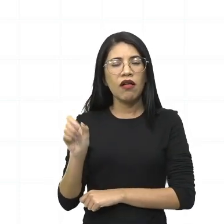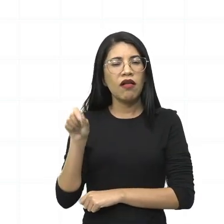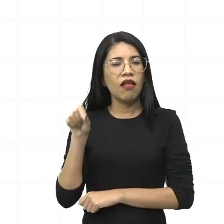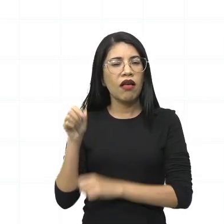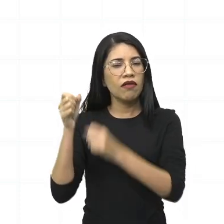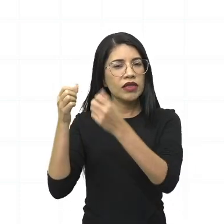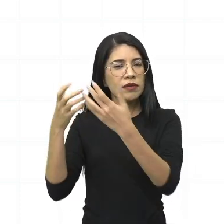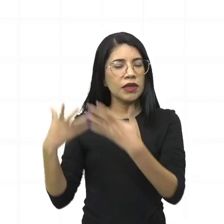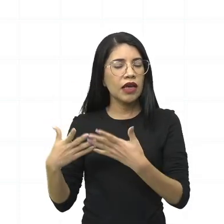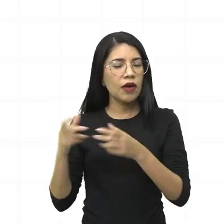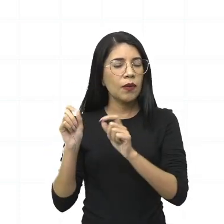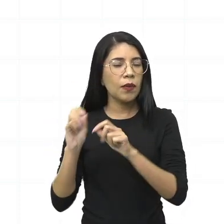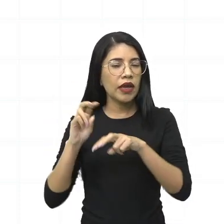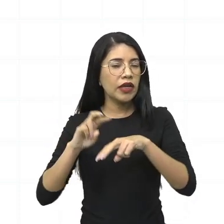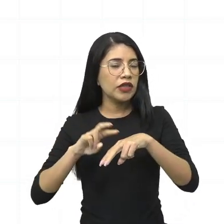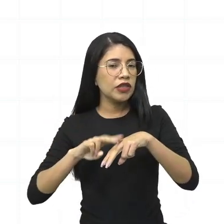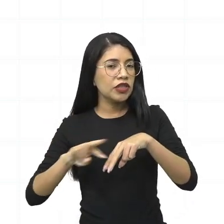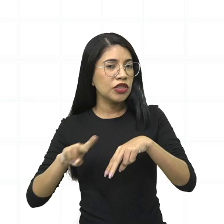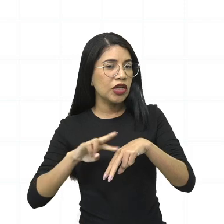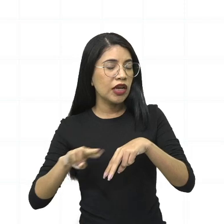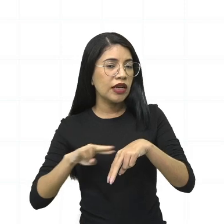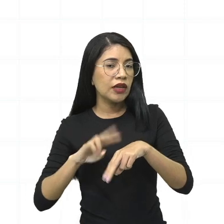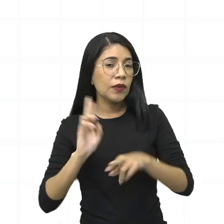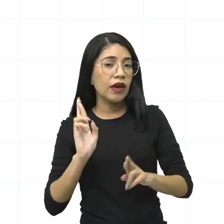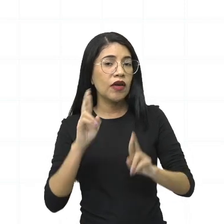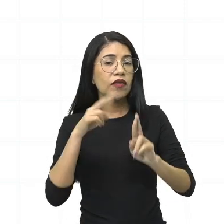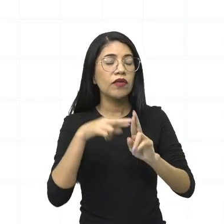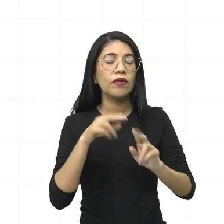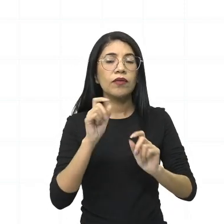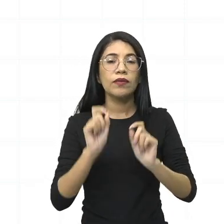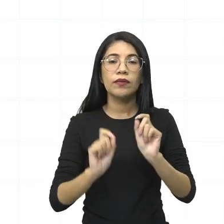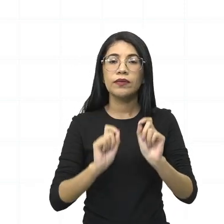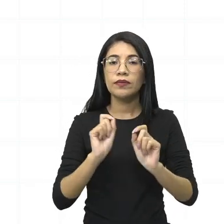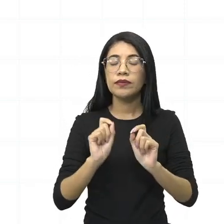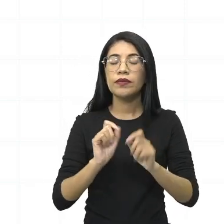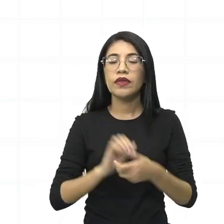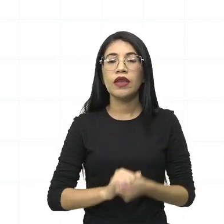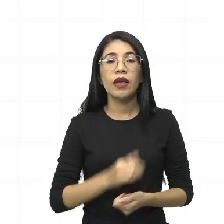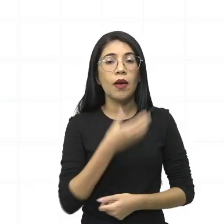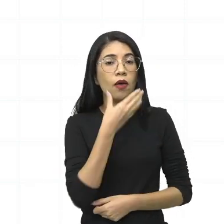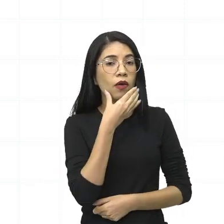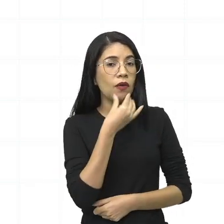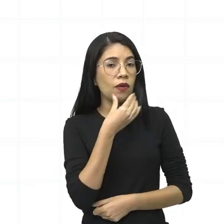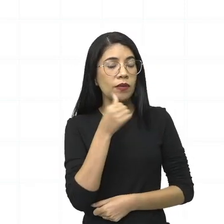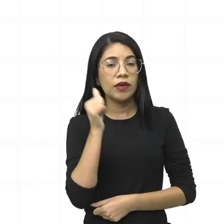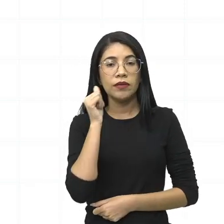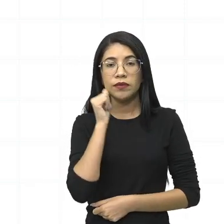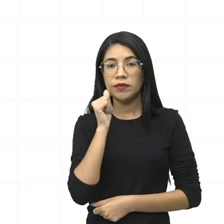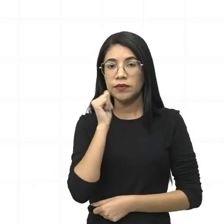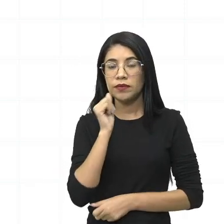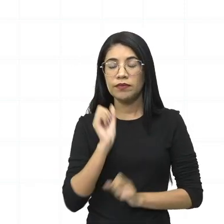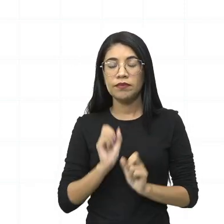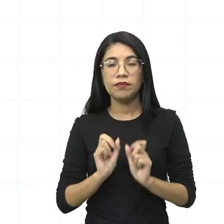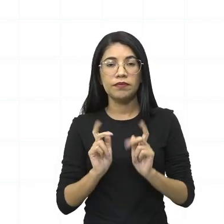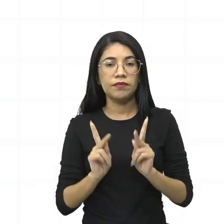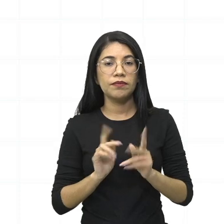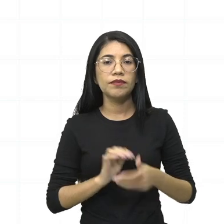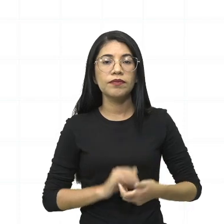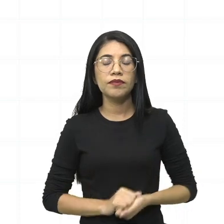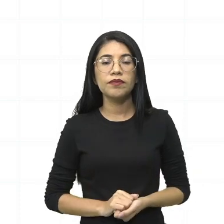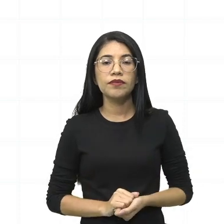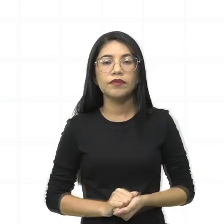né, de gênero, nós estamos nos referindo ao masculino e ao